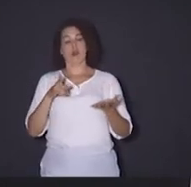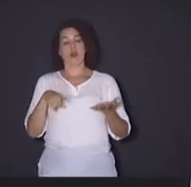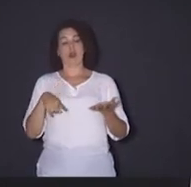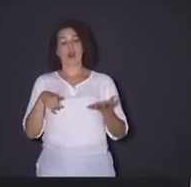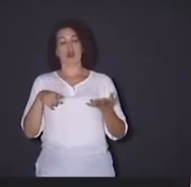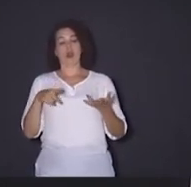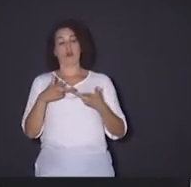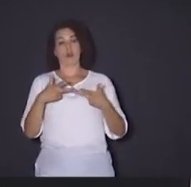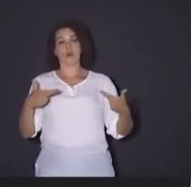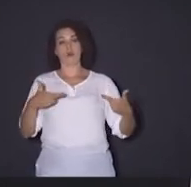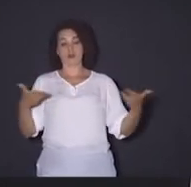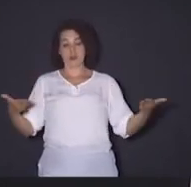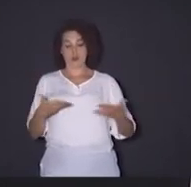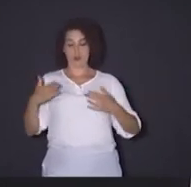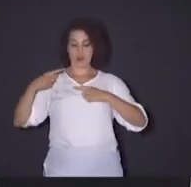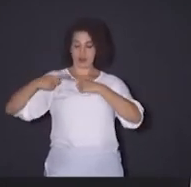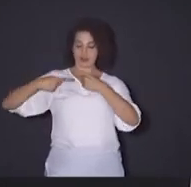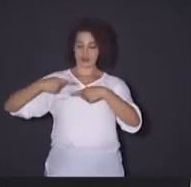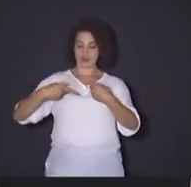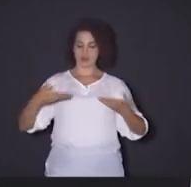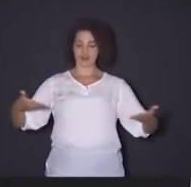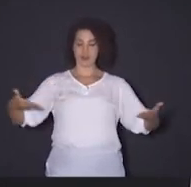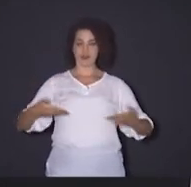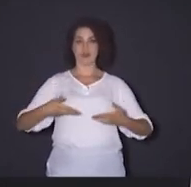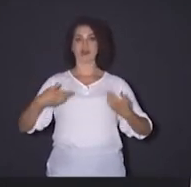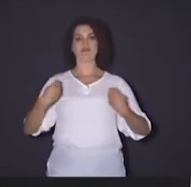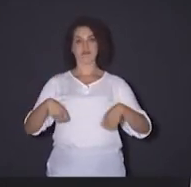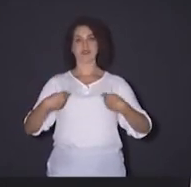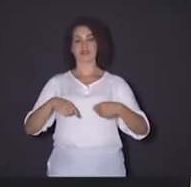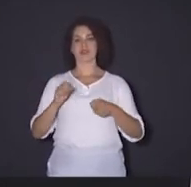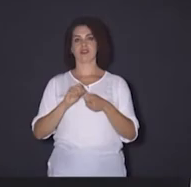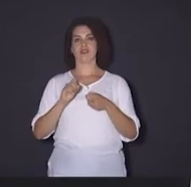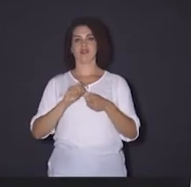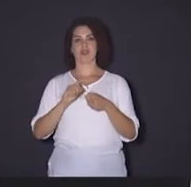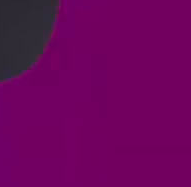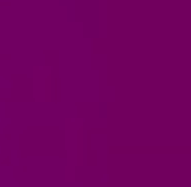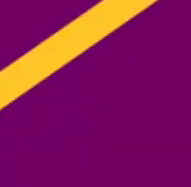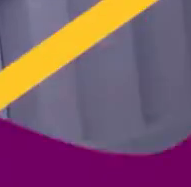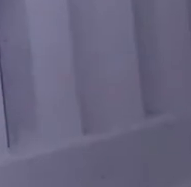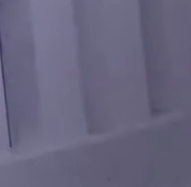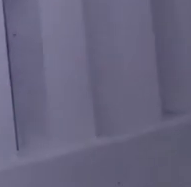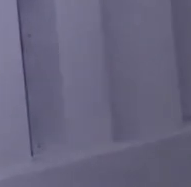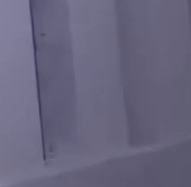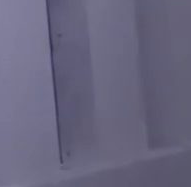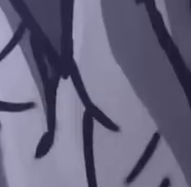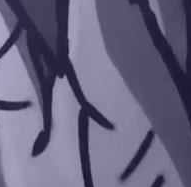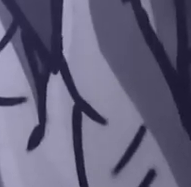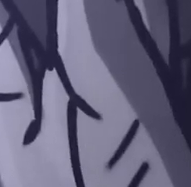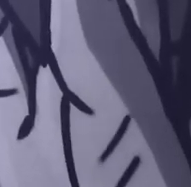acho da geração de agora se reconecta descolonizar o candomblé